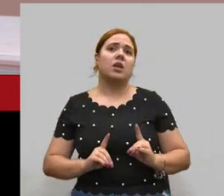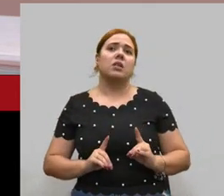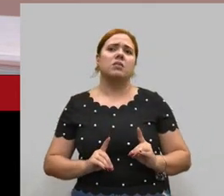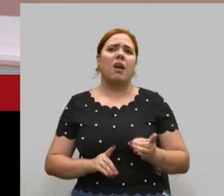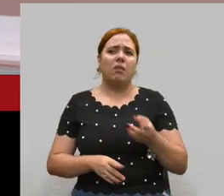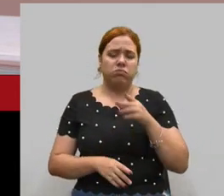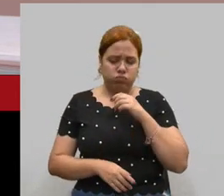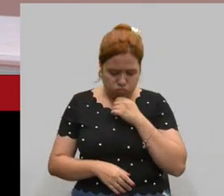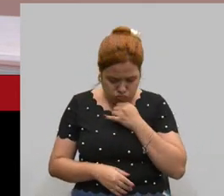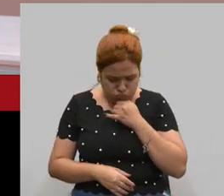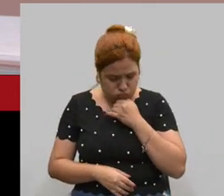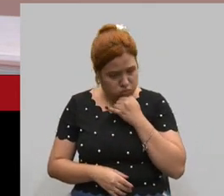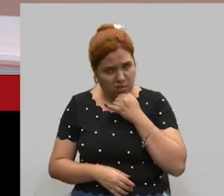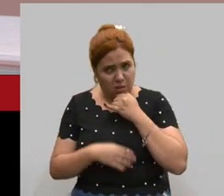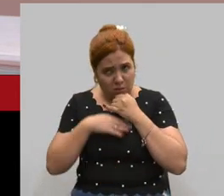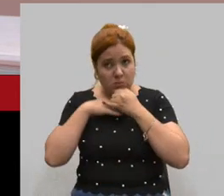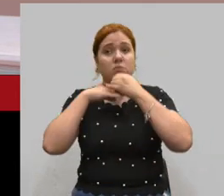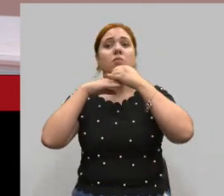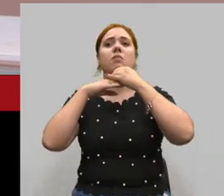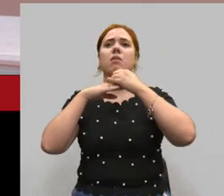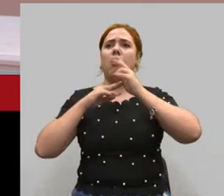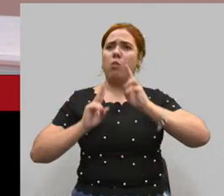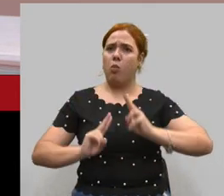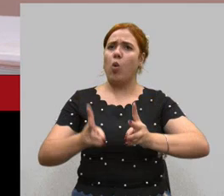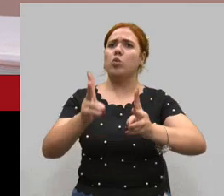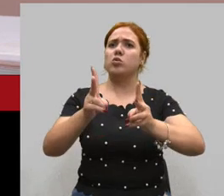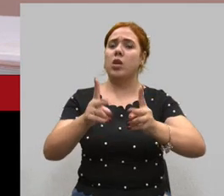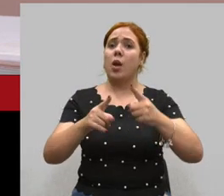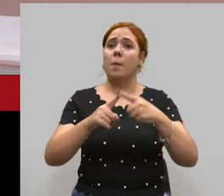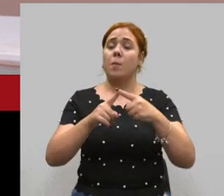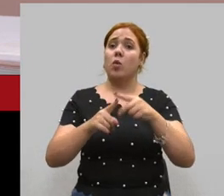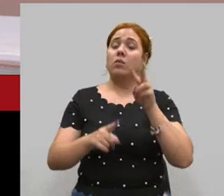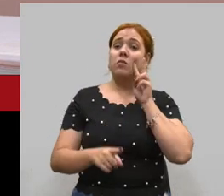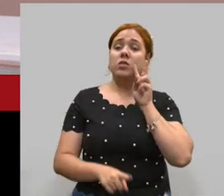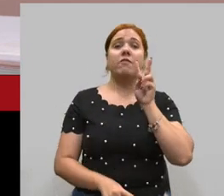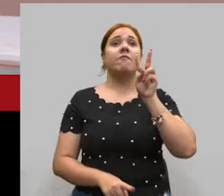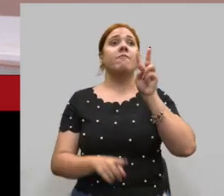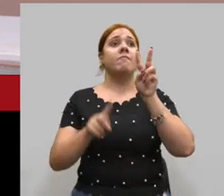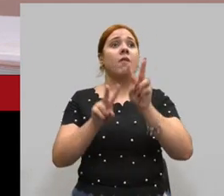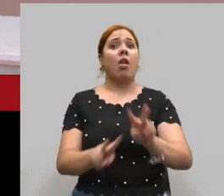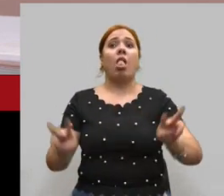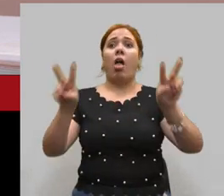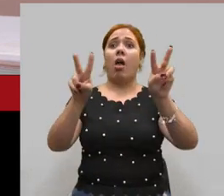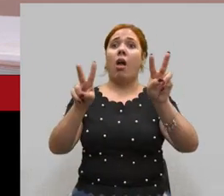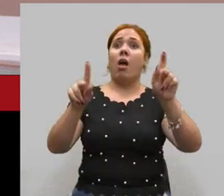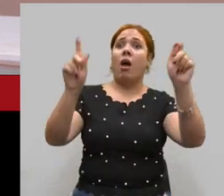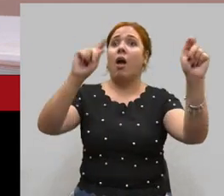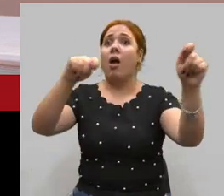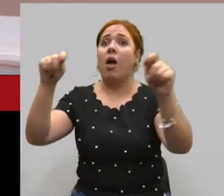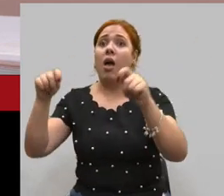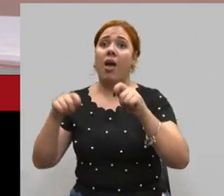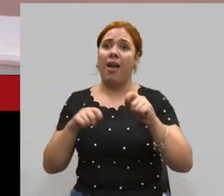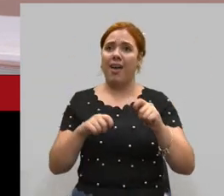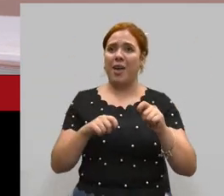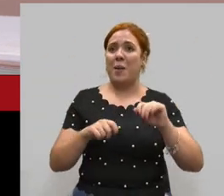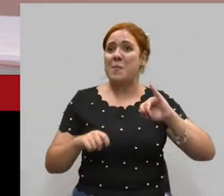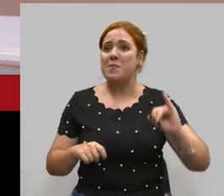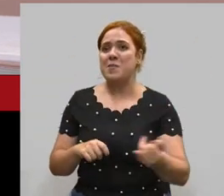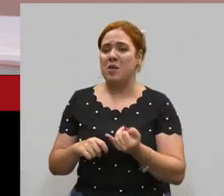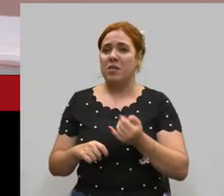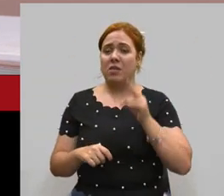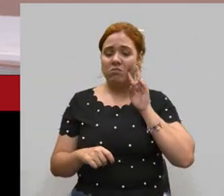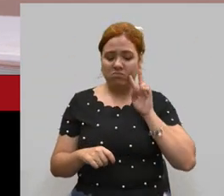cabeça porque é de cabeça alta que você consegue ver as possibilidades as oportunidades à frente quem tem quem tá de cabeça baixa só enxerga o